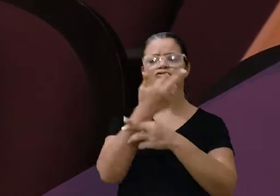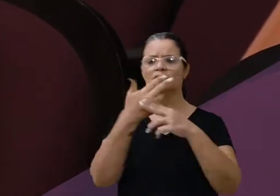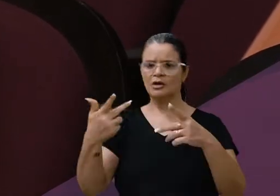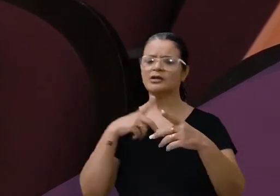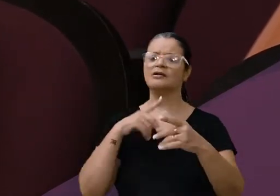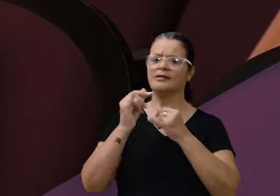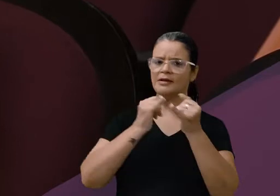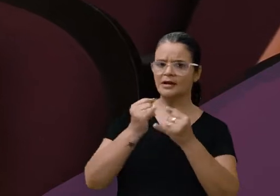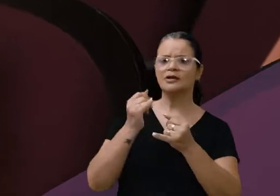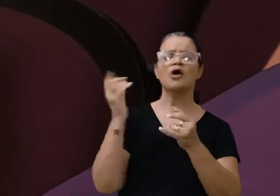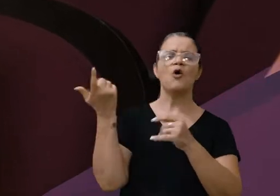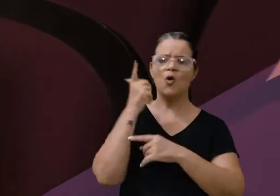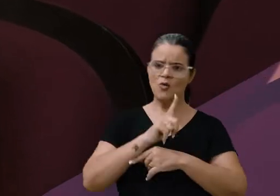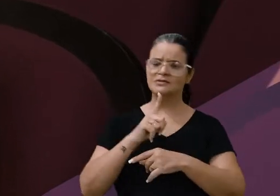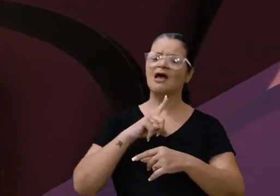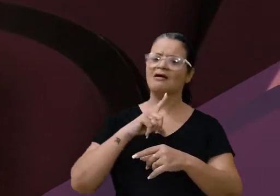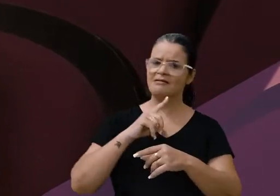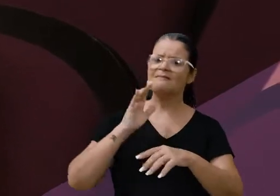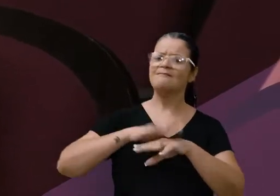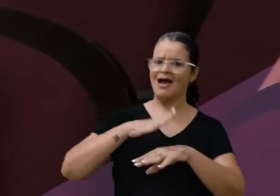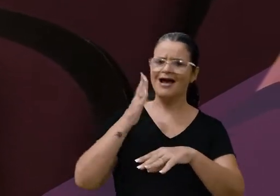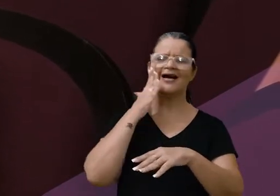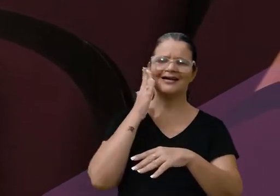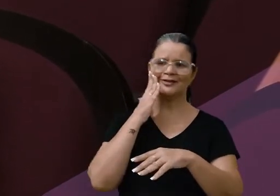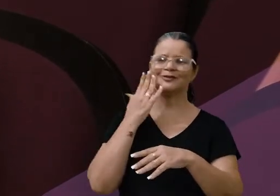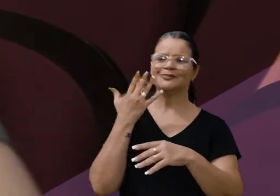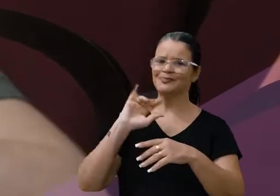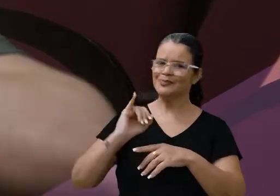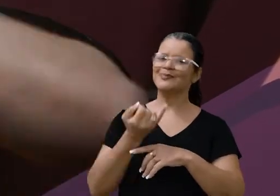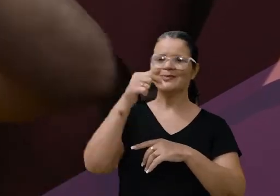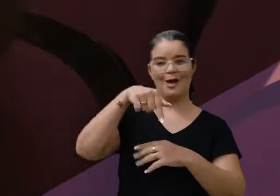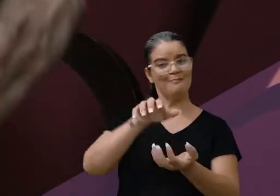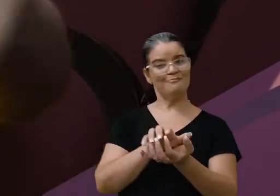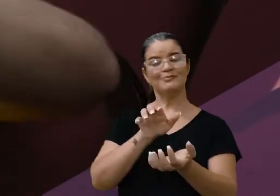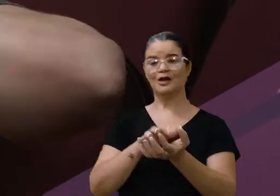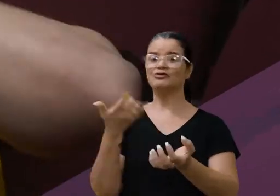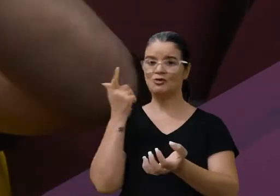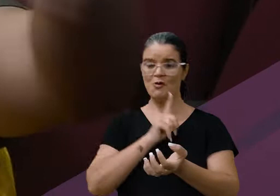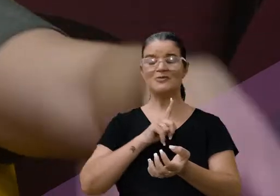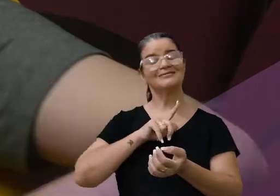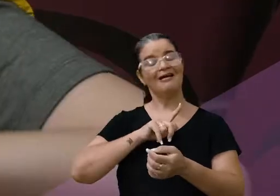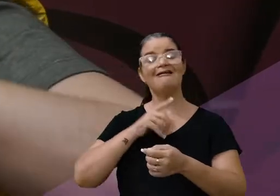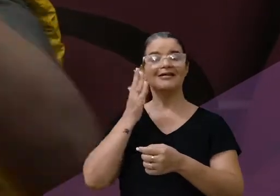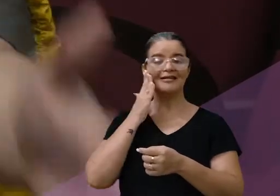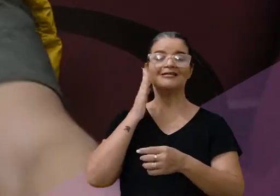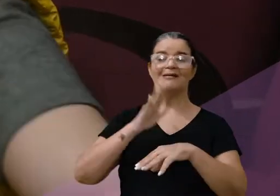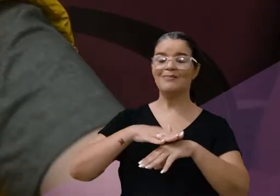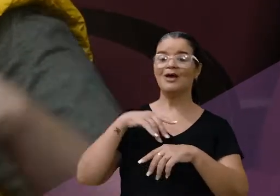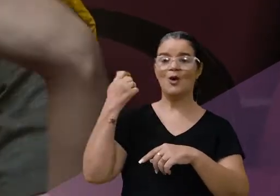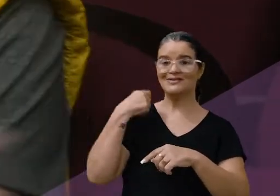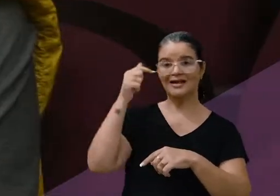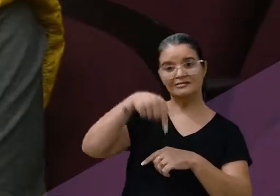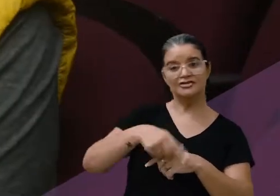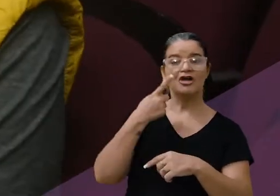Instagram, tudo isso, porque foi realmente uma forma de levar a música, levar a mensagem para pessoas que estão mais